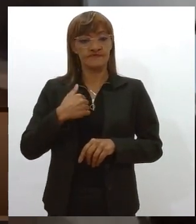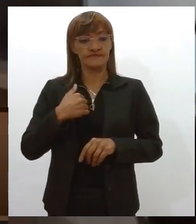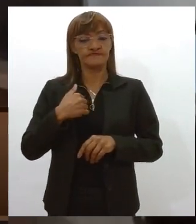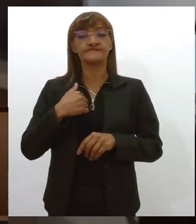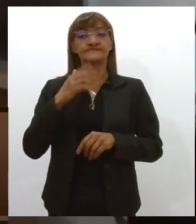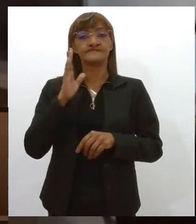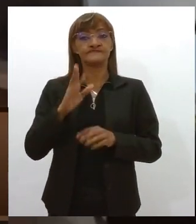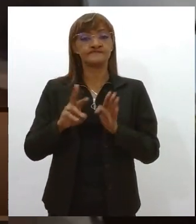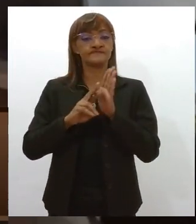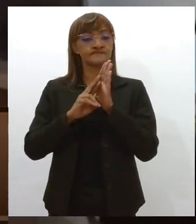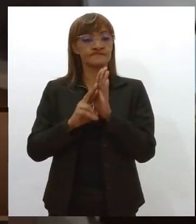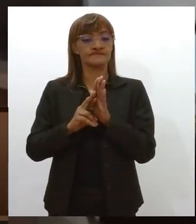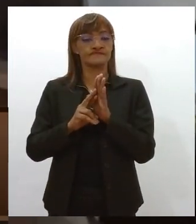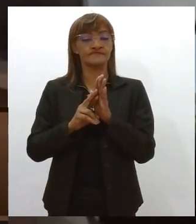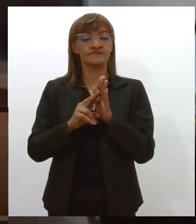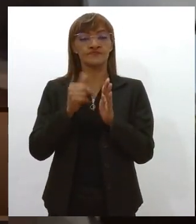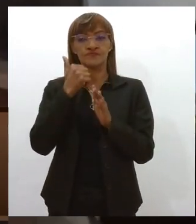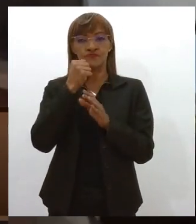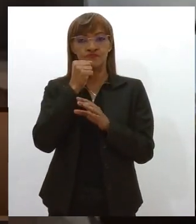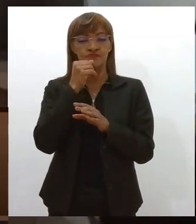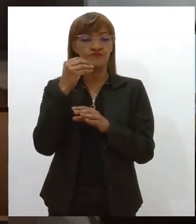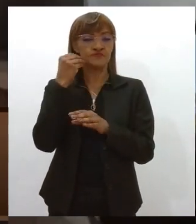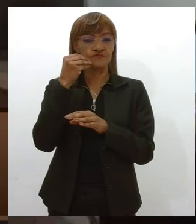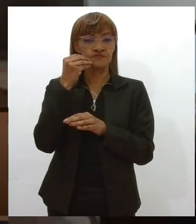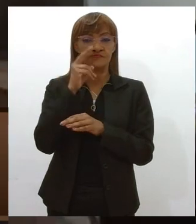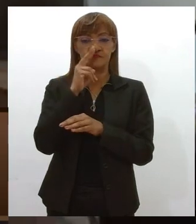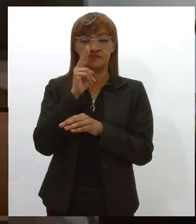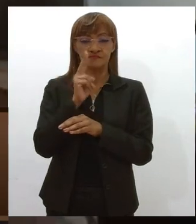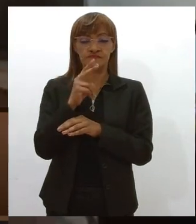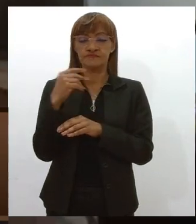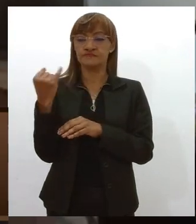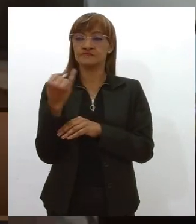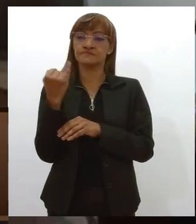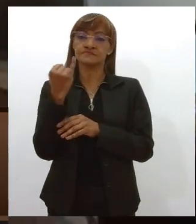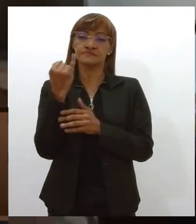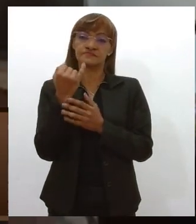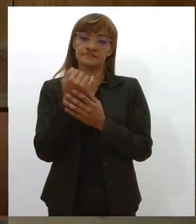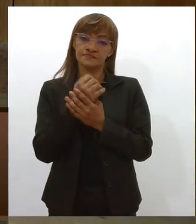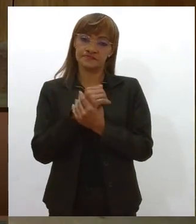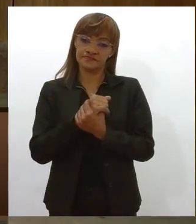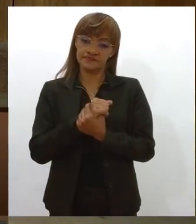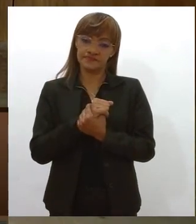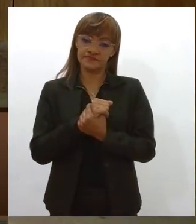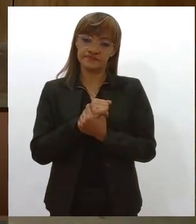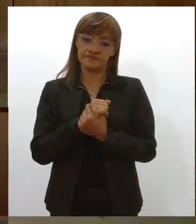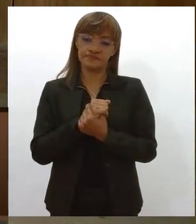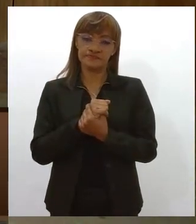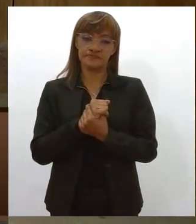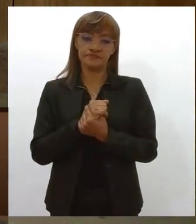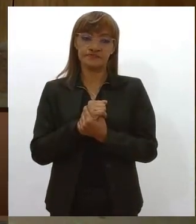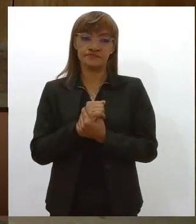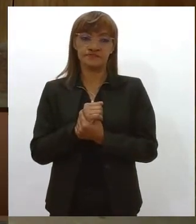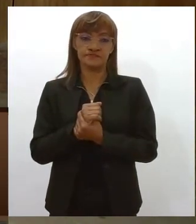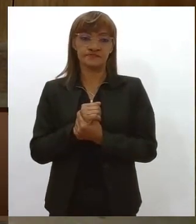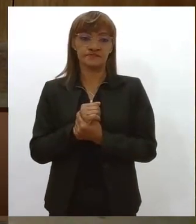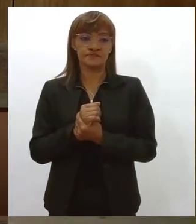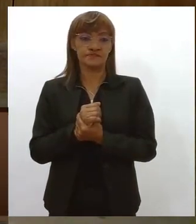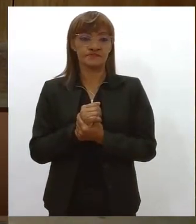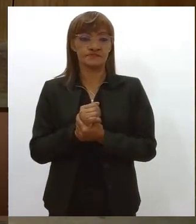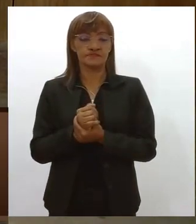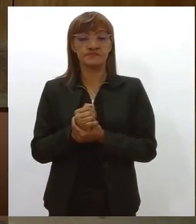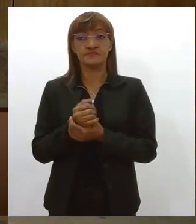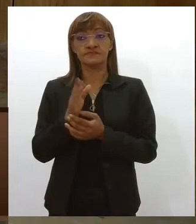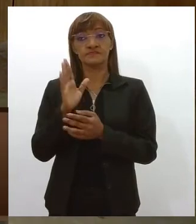ser fundamental, vai ser muito importante. E de uma mulher. Doutora Lidiane, chegamos ao final da